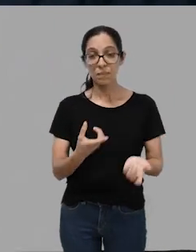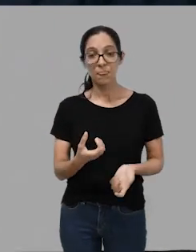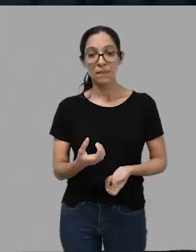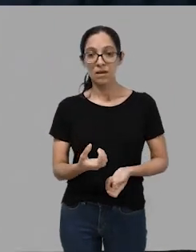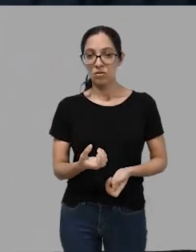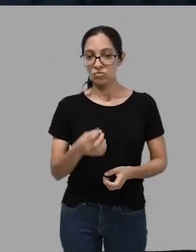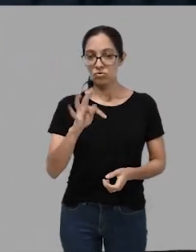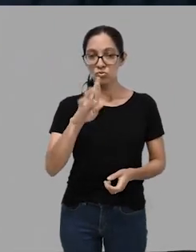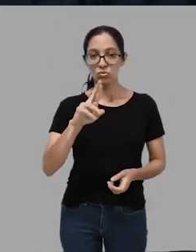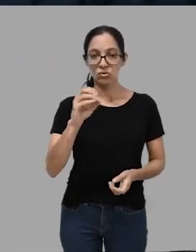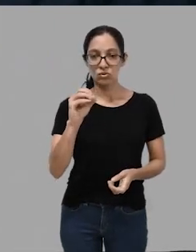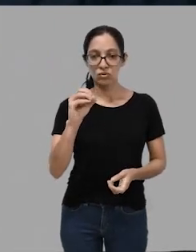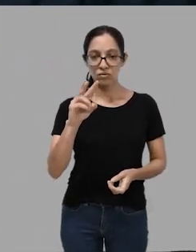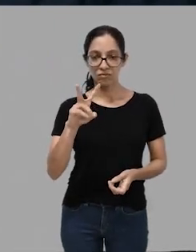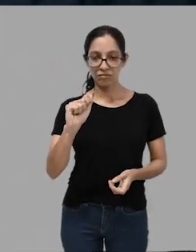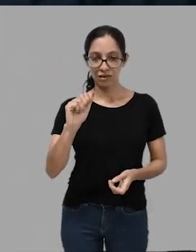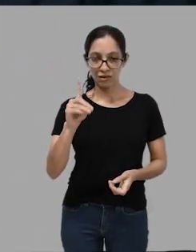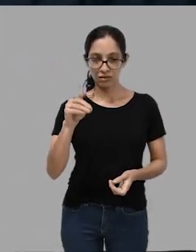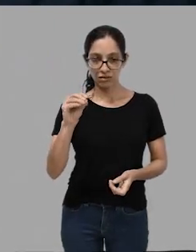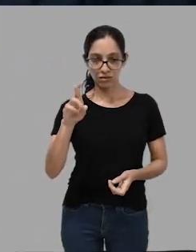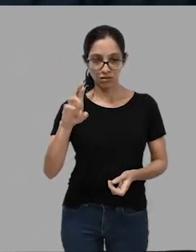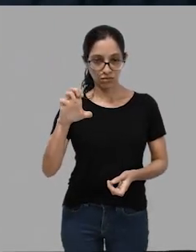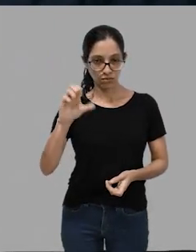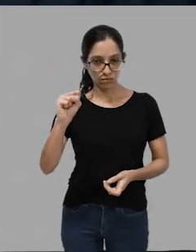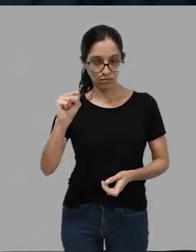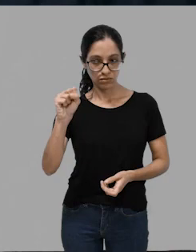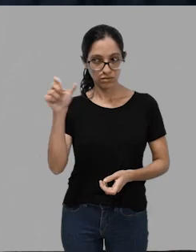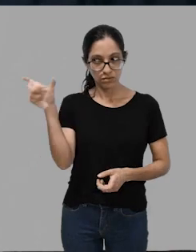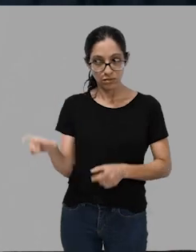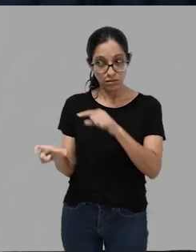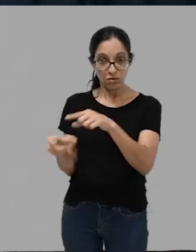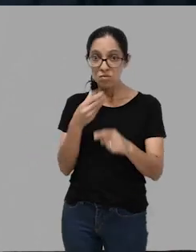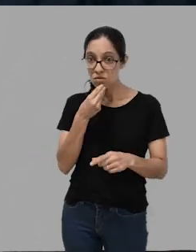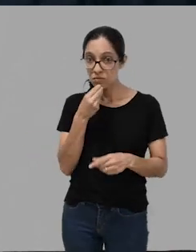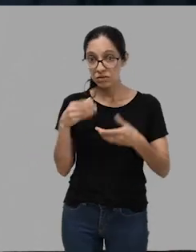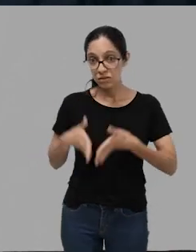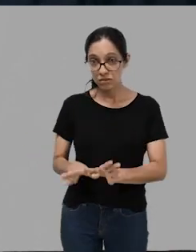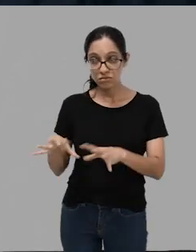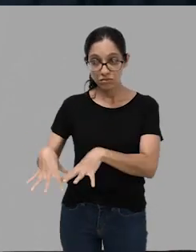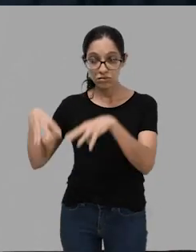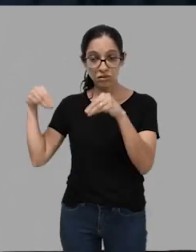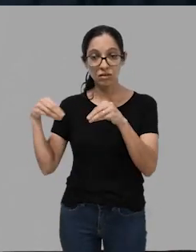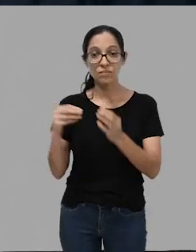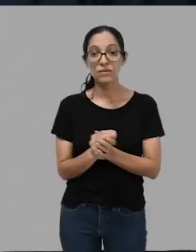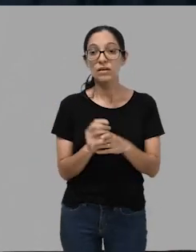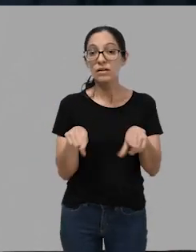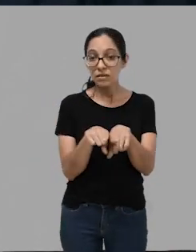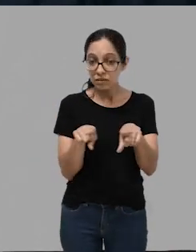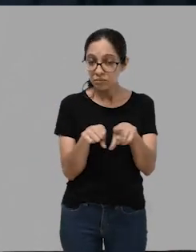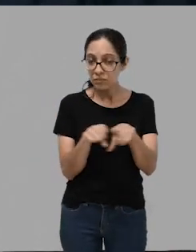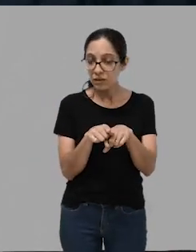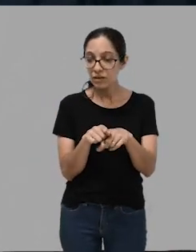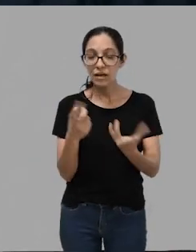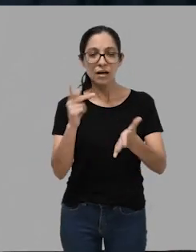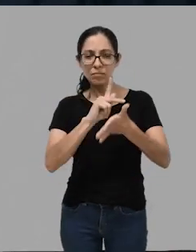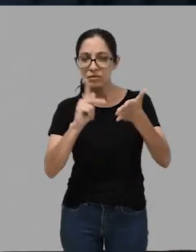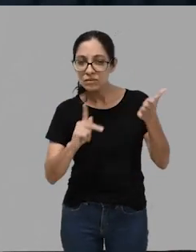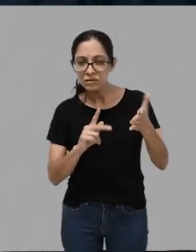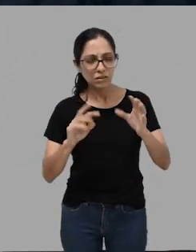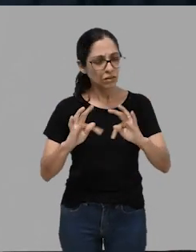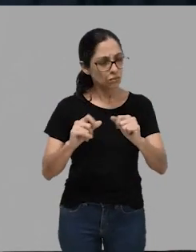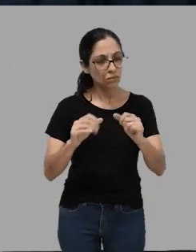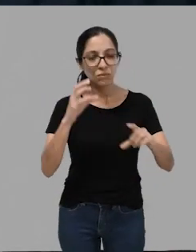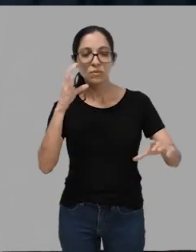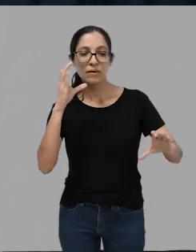da nobreza já falei e acompanhamento de instrumentos musicais era o que caracterizava esse movimento pois era cantada